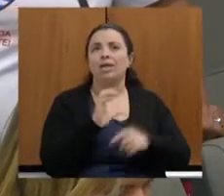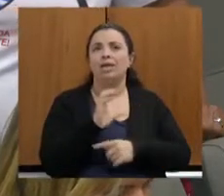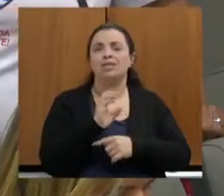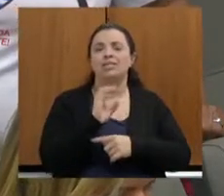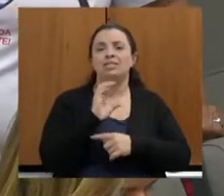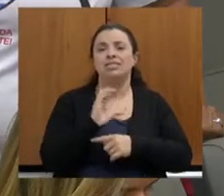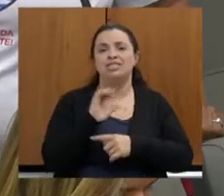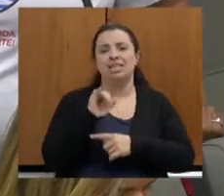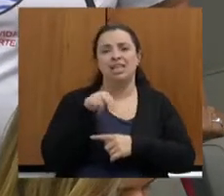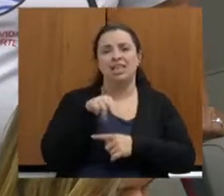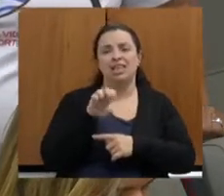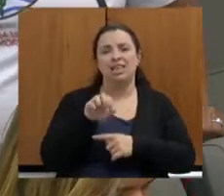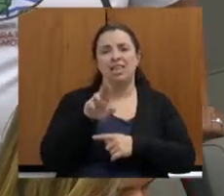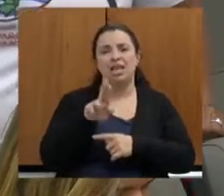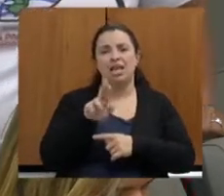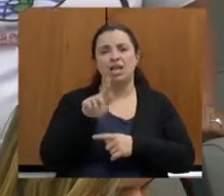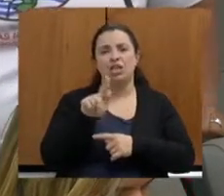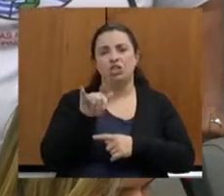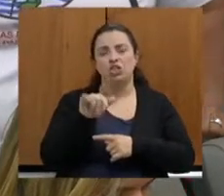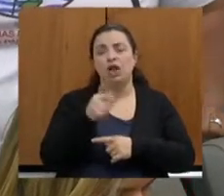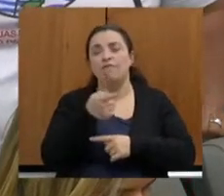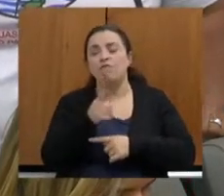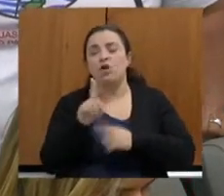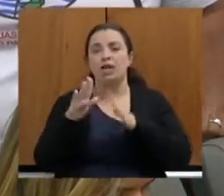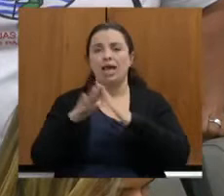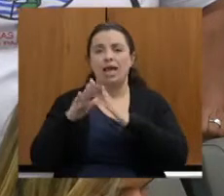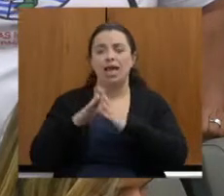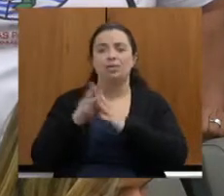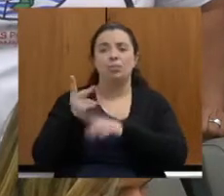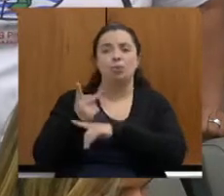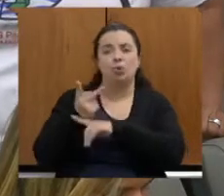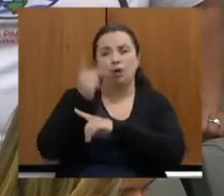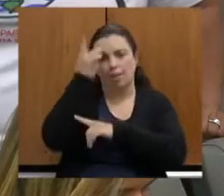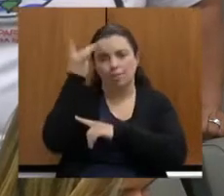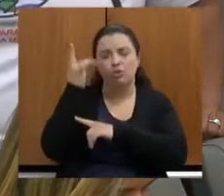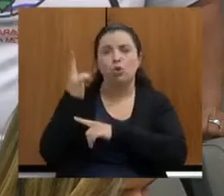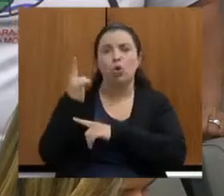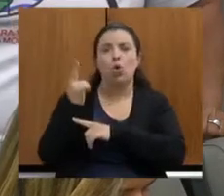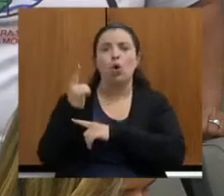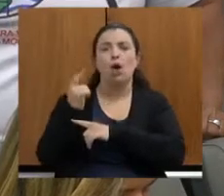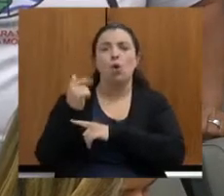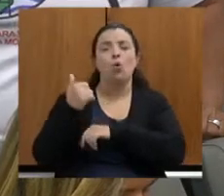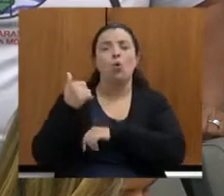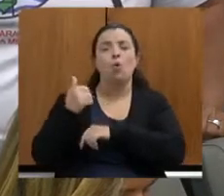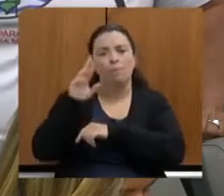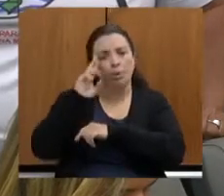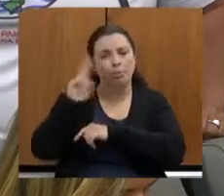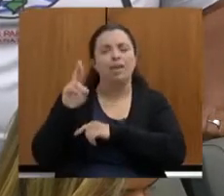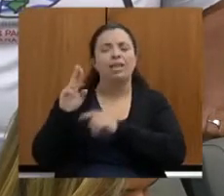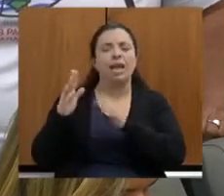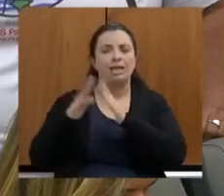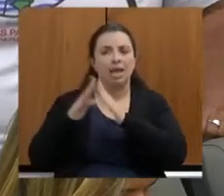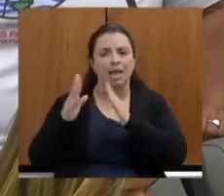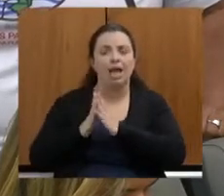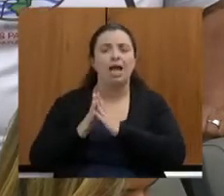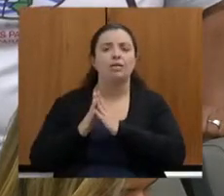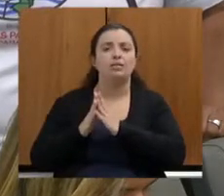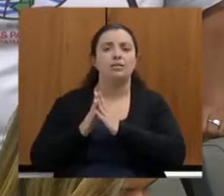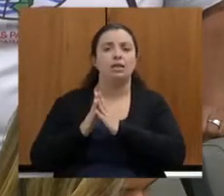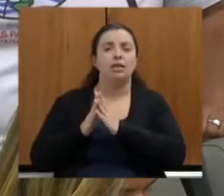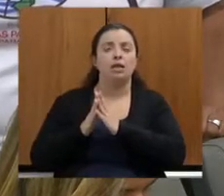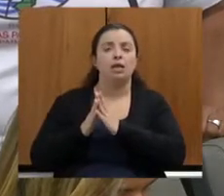casa procurar o titular da casa procurar aquele que era documentado para poder fazer o